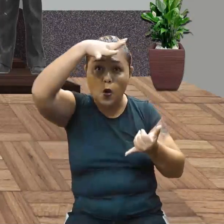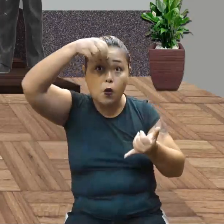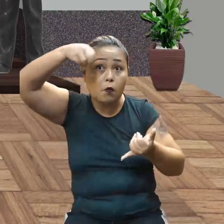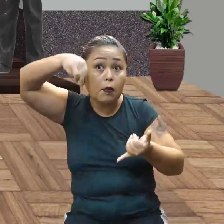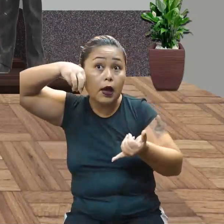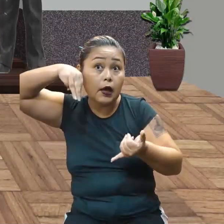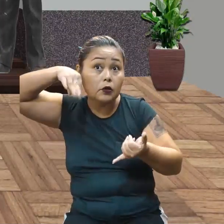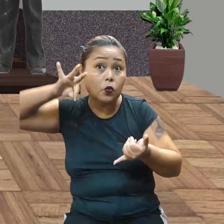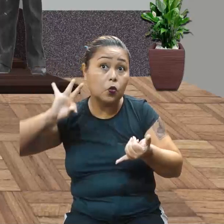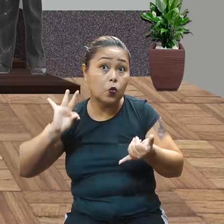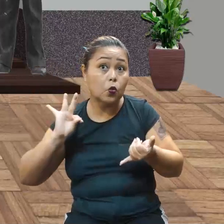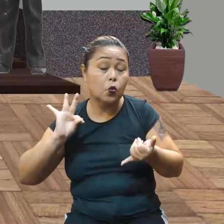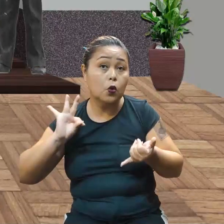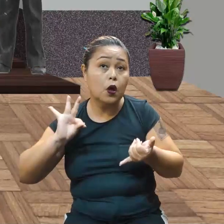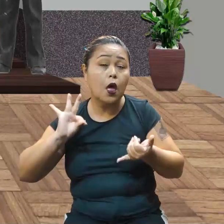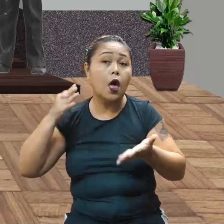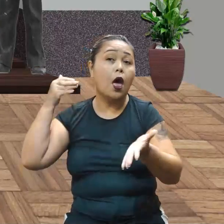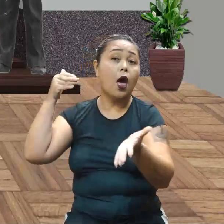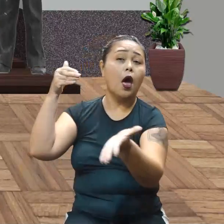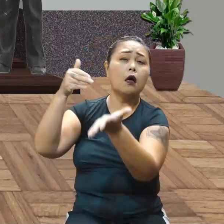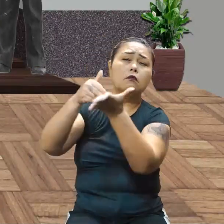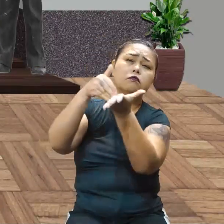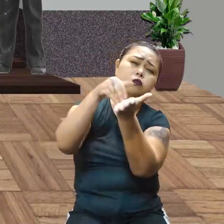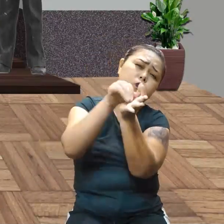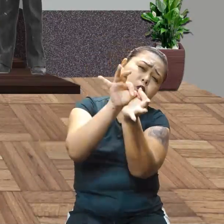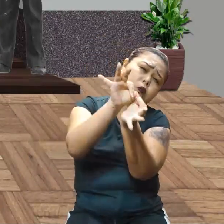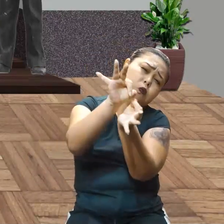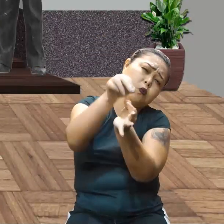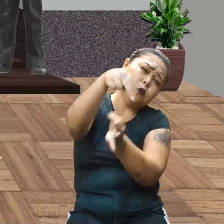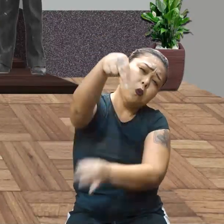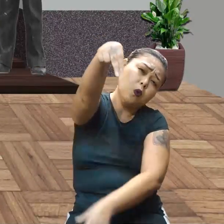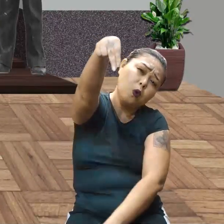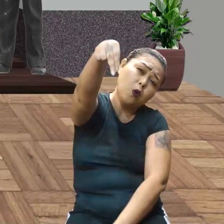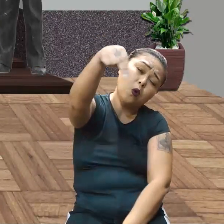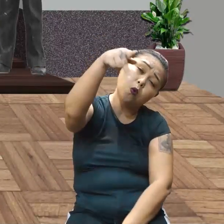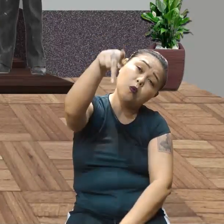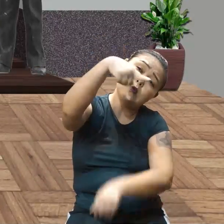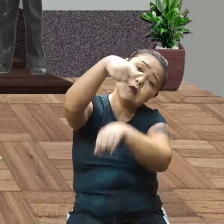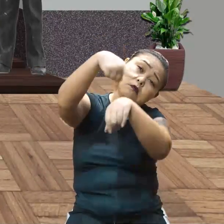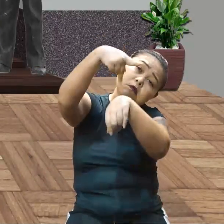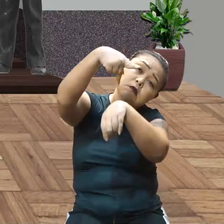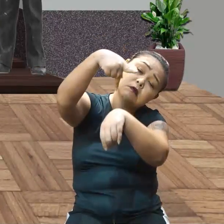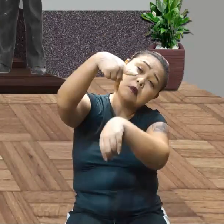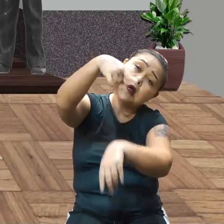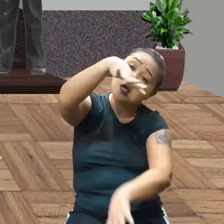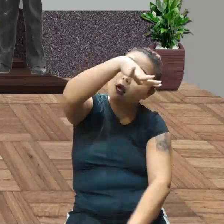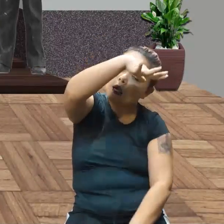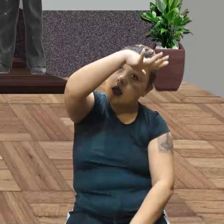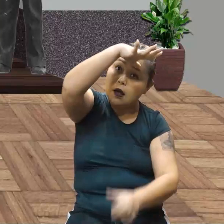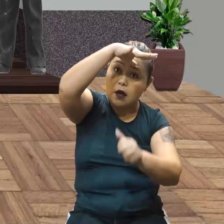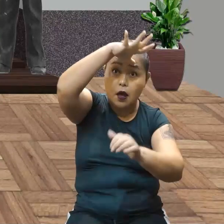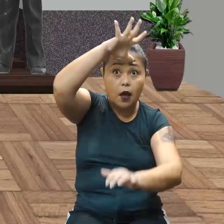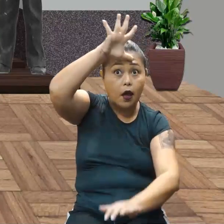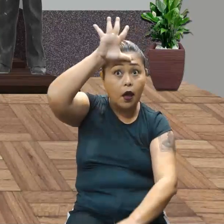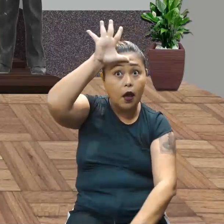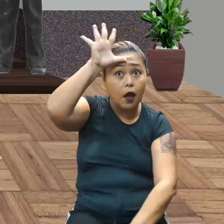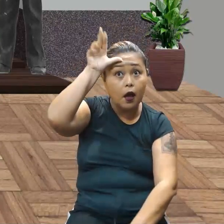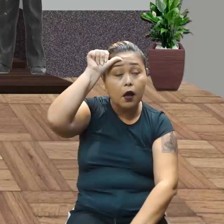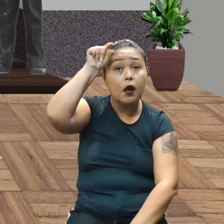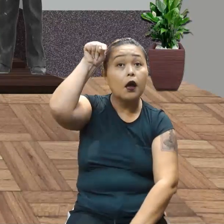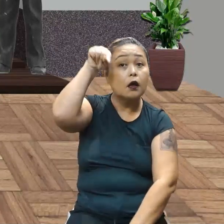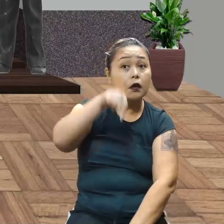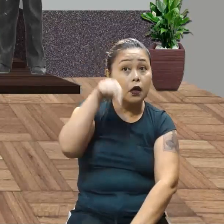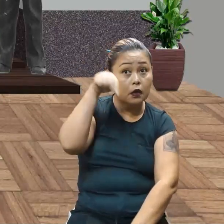Grosso até o extremo norte do país, aonde seria o Amazonas. Lembrando que aqui